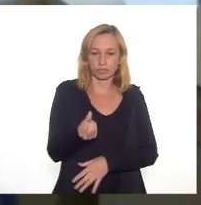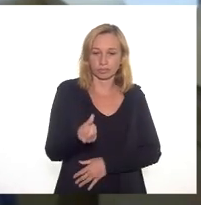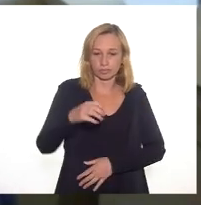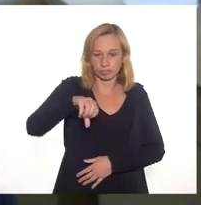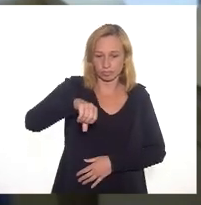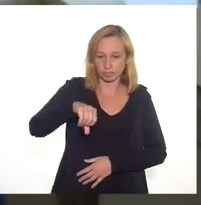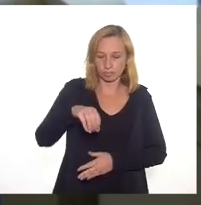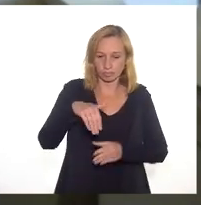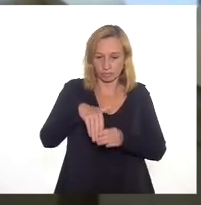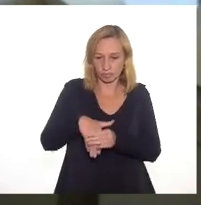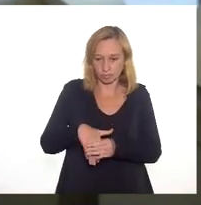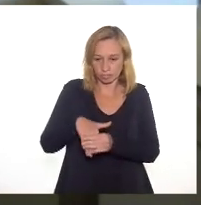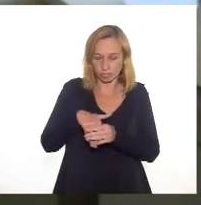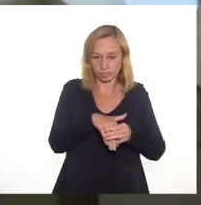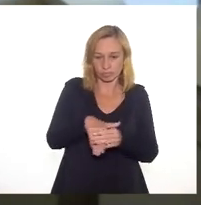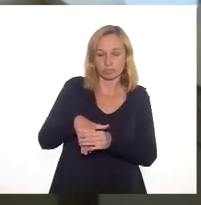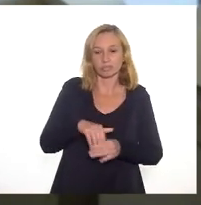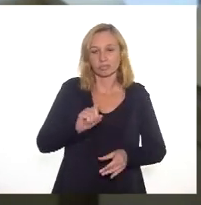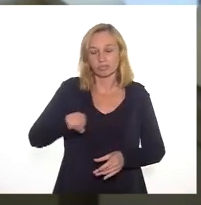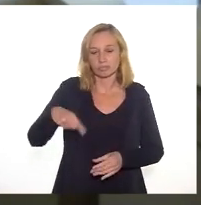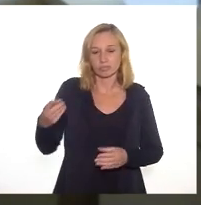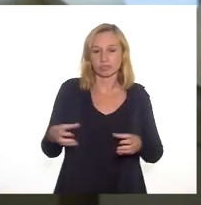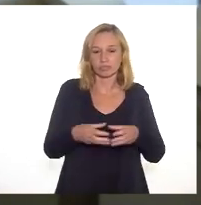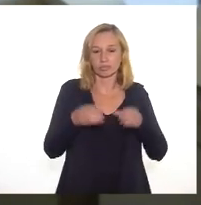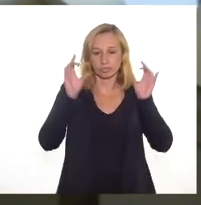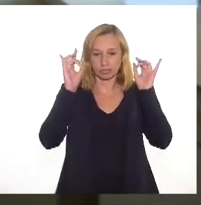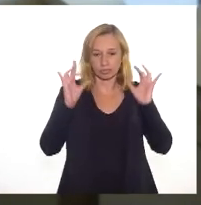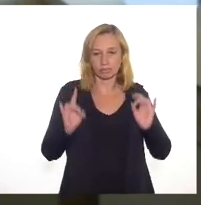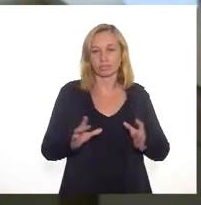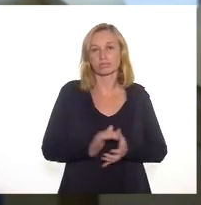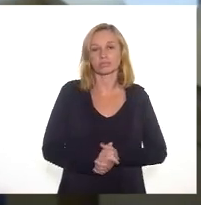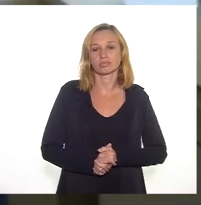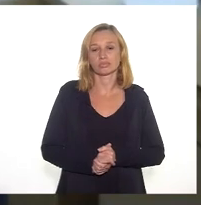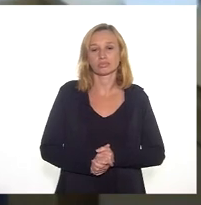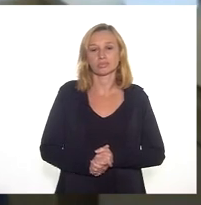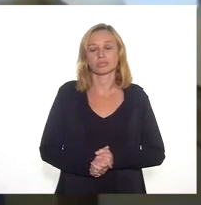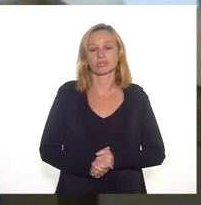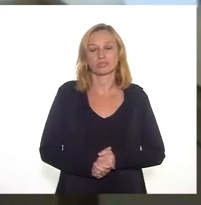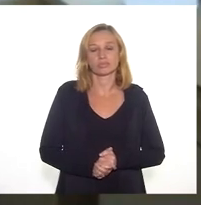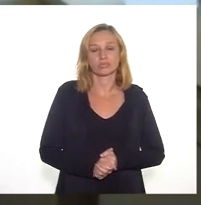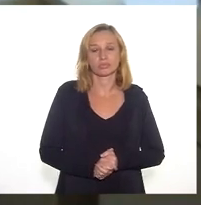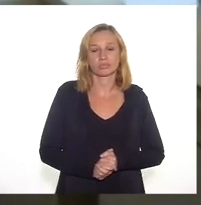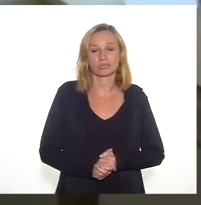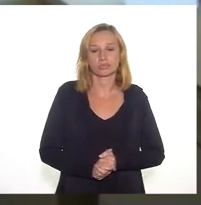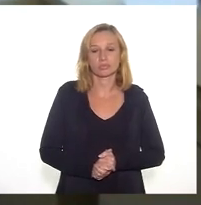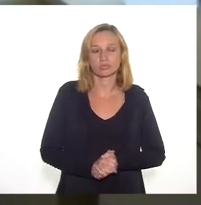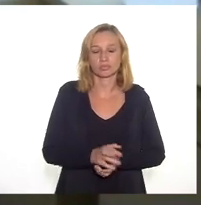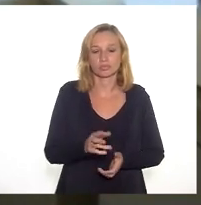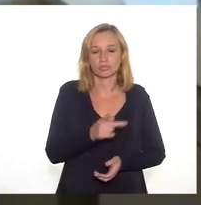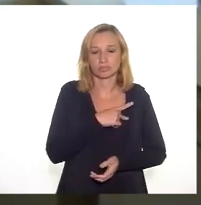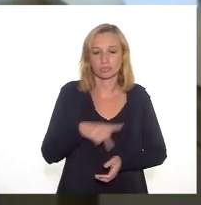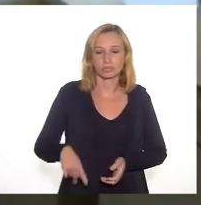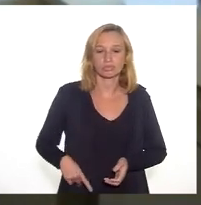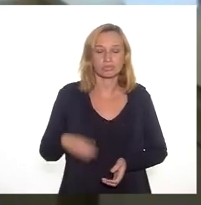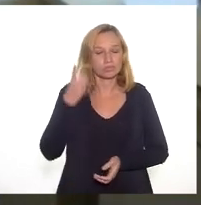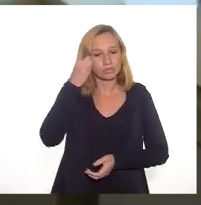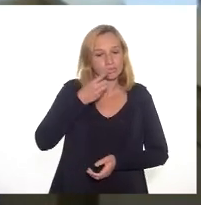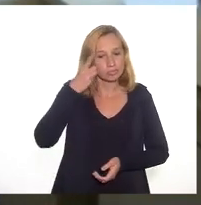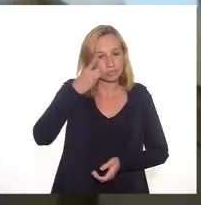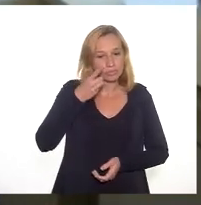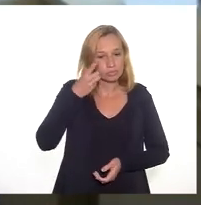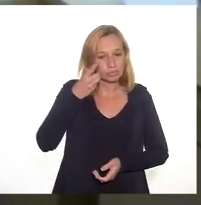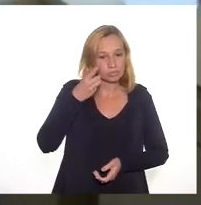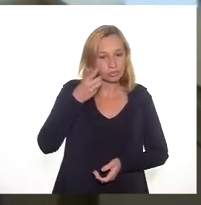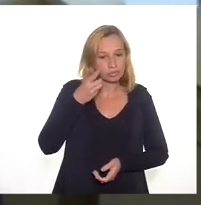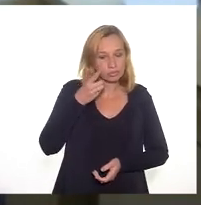votos. Depois, na comissão especial designada, com o presidente foi o deputado Rodrigo,